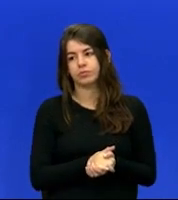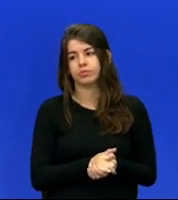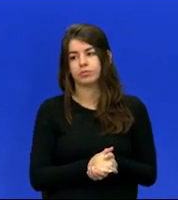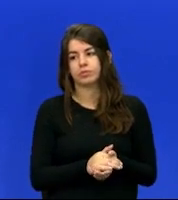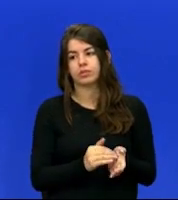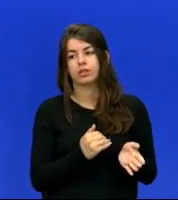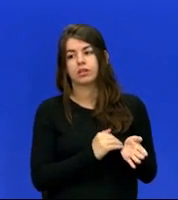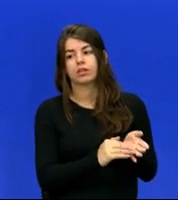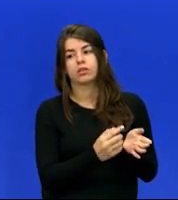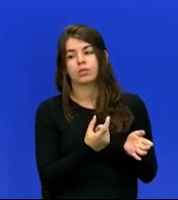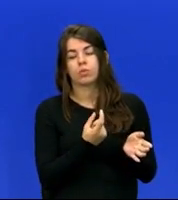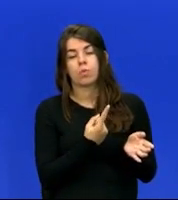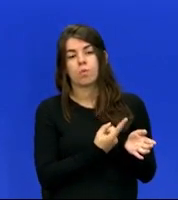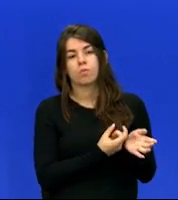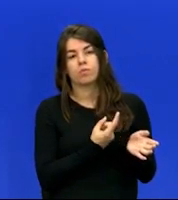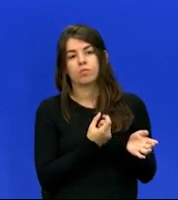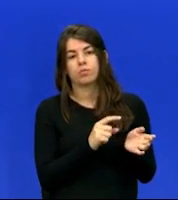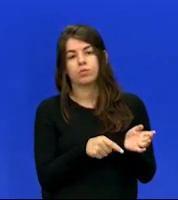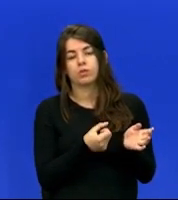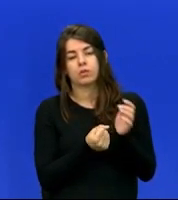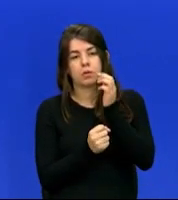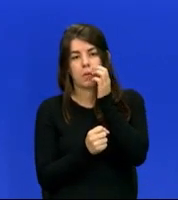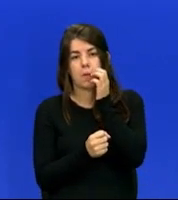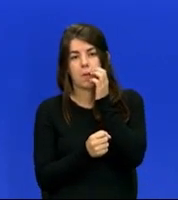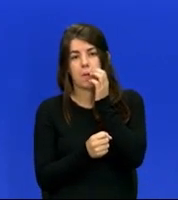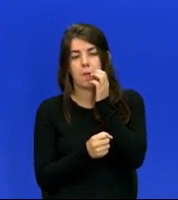1,0, ok, até a